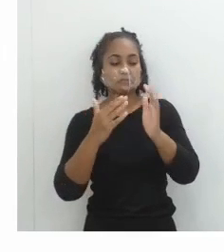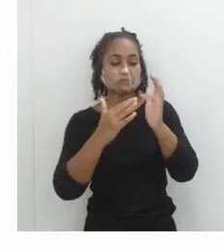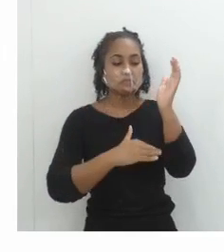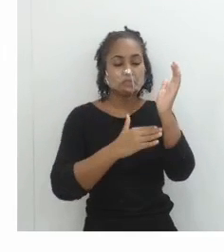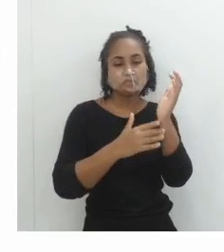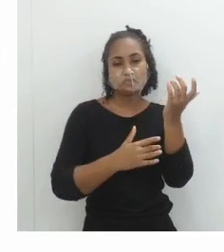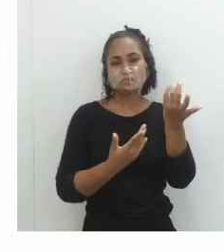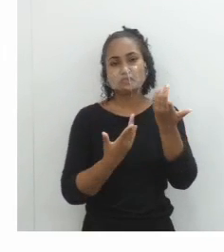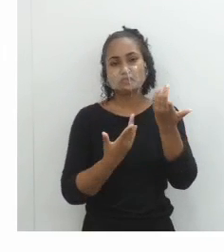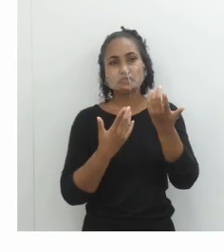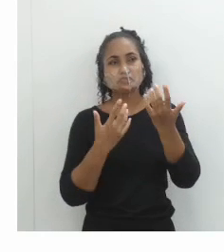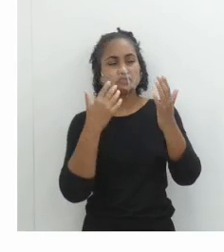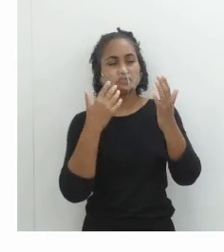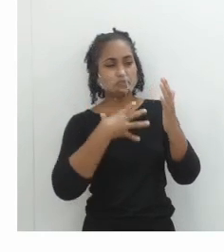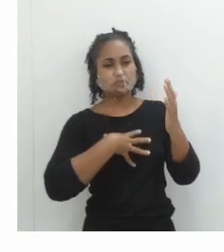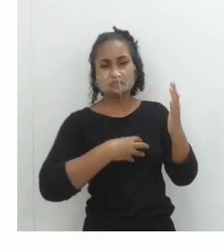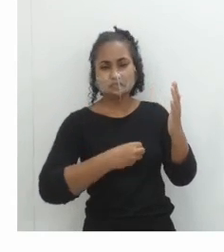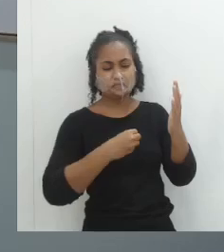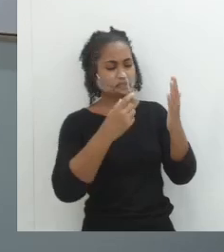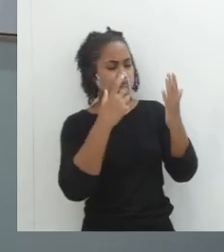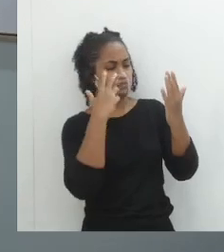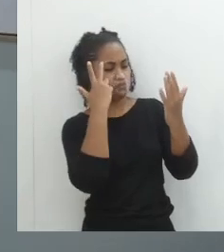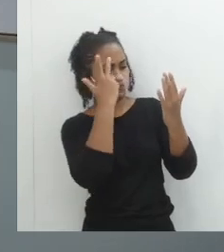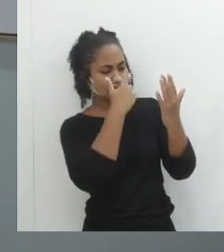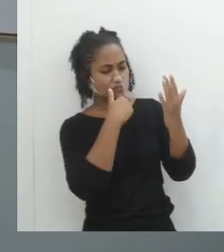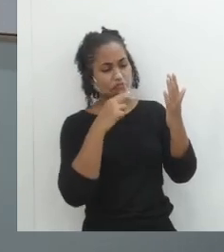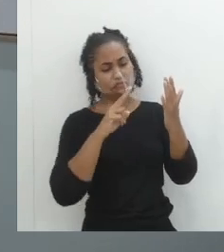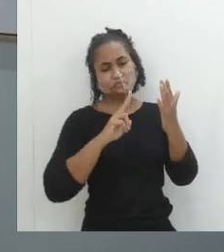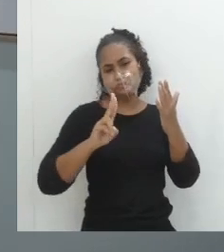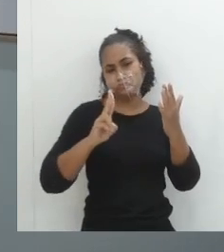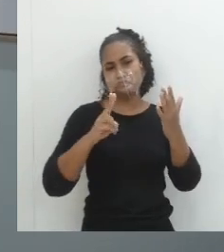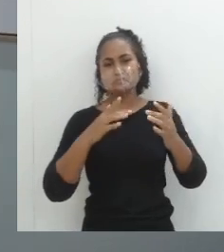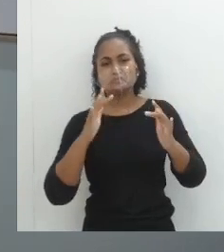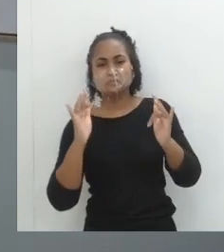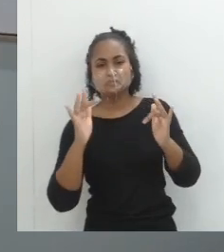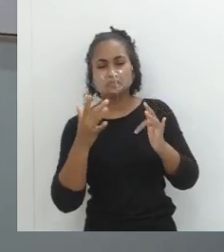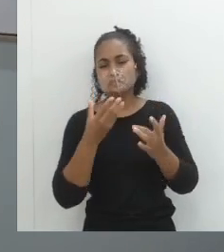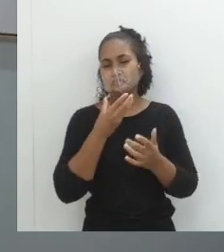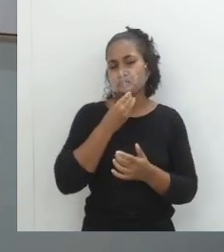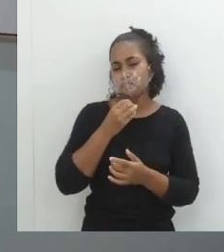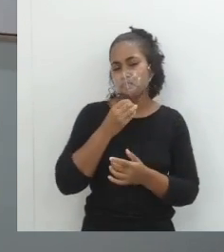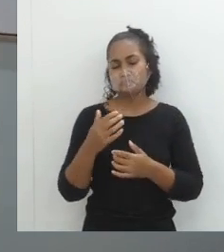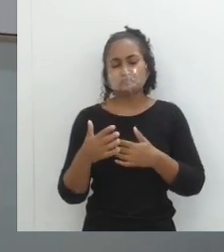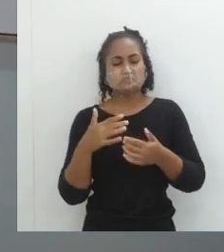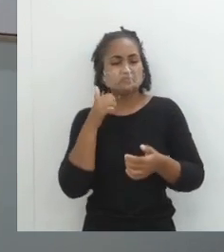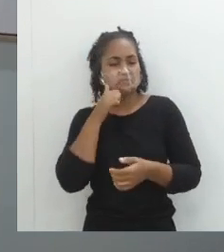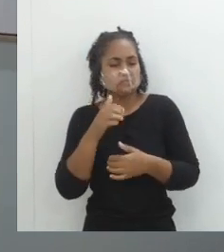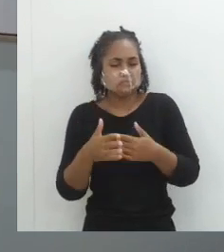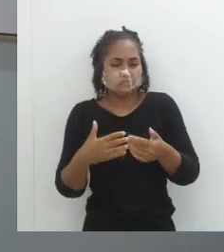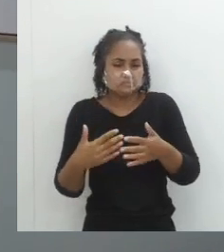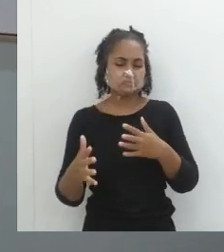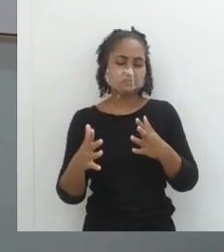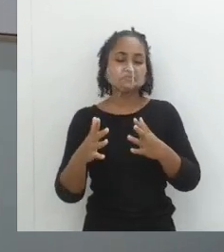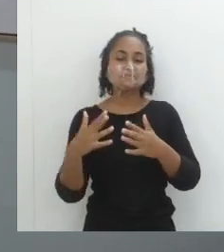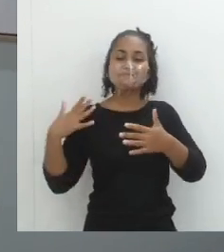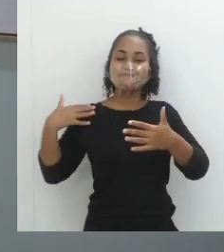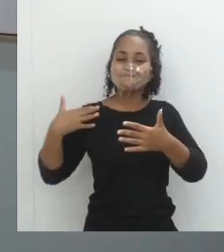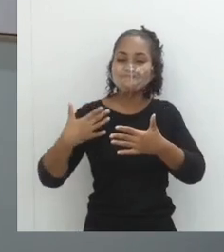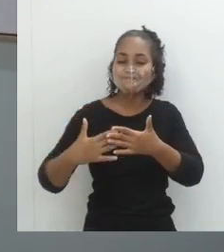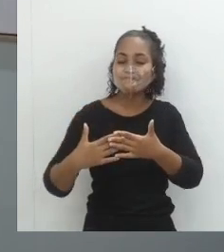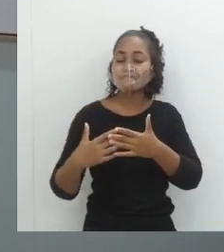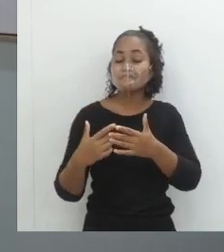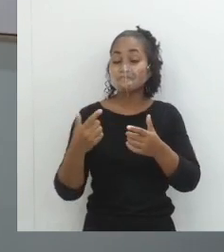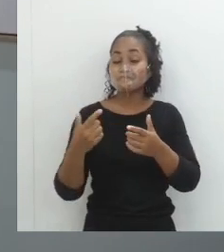desenha o rosto dos filhos, algum parente, o nome do namorado, da namorada. Então, eles trazem com eles e passam